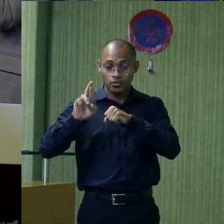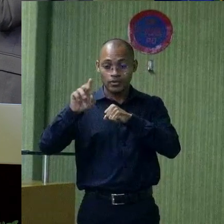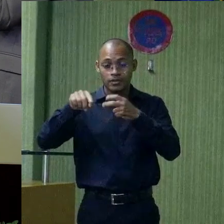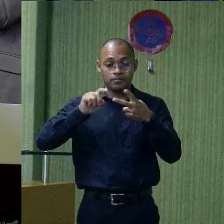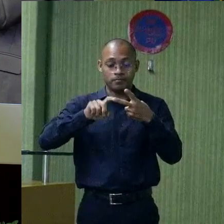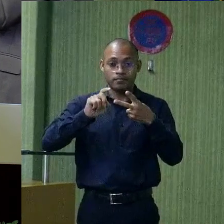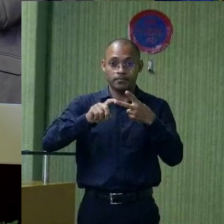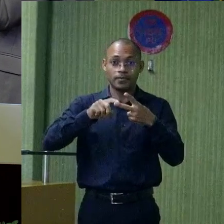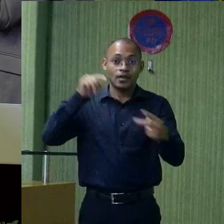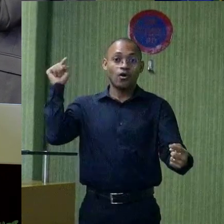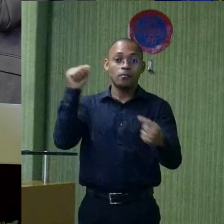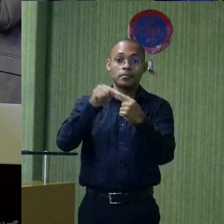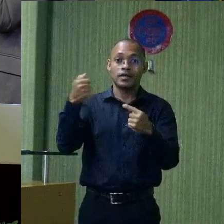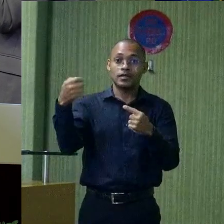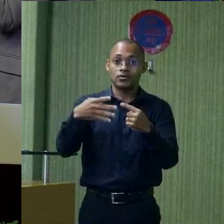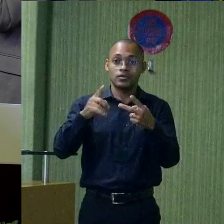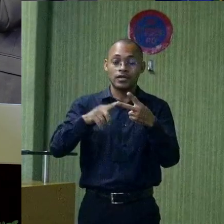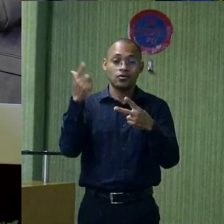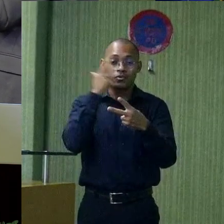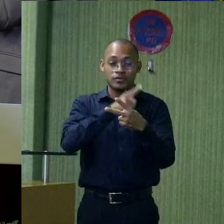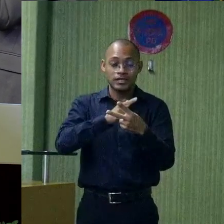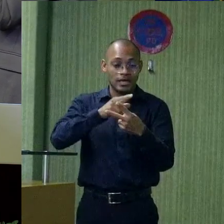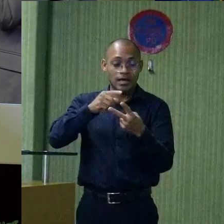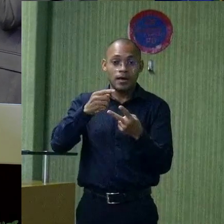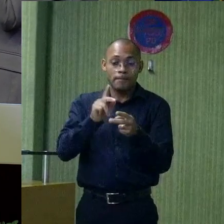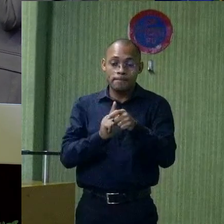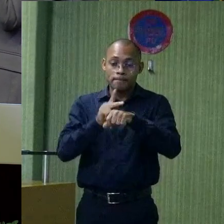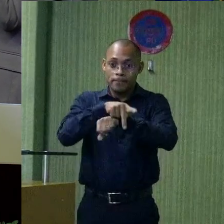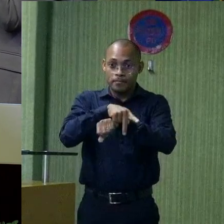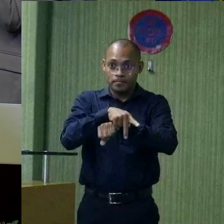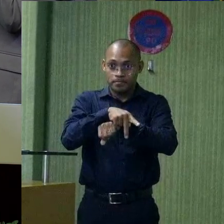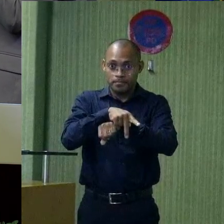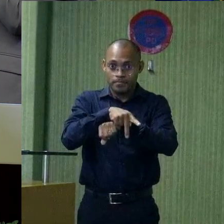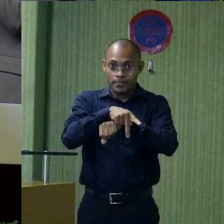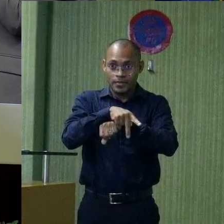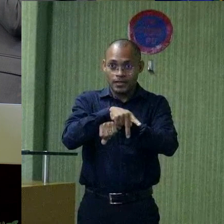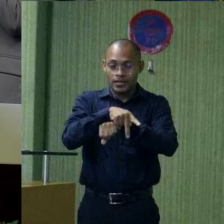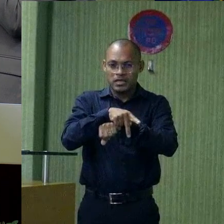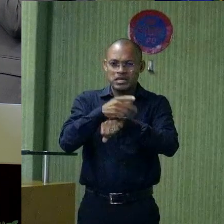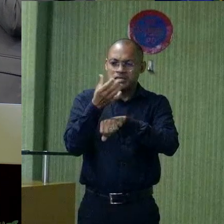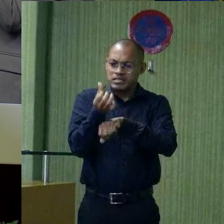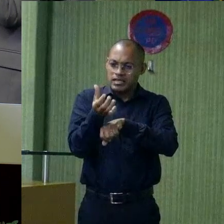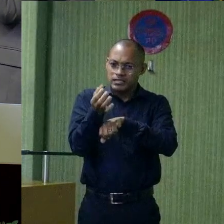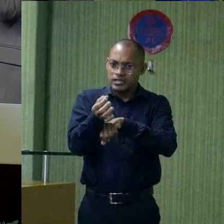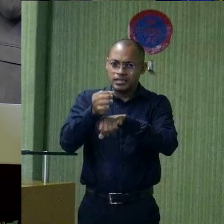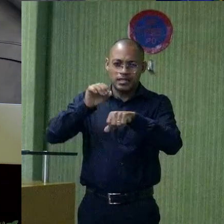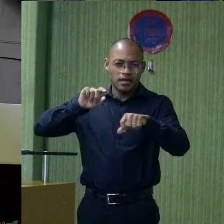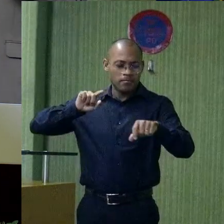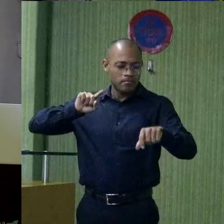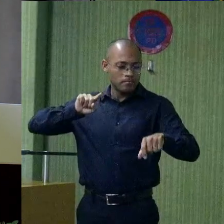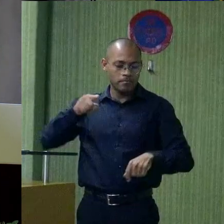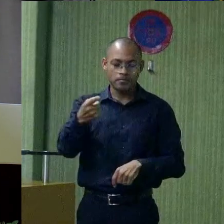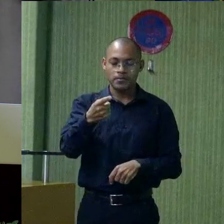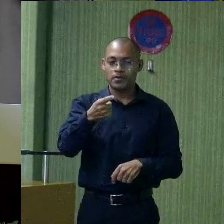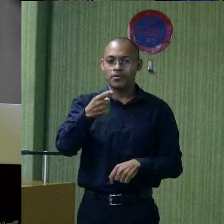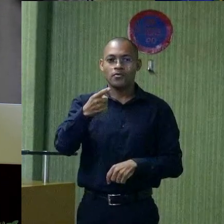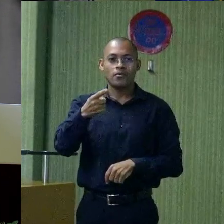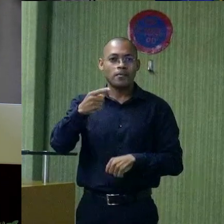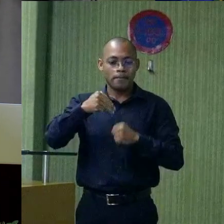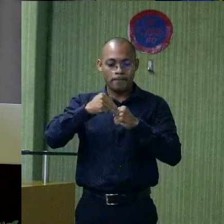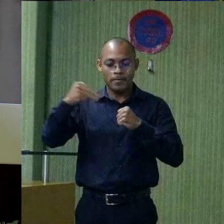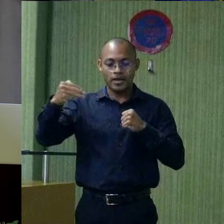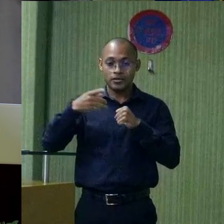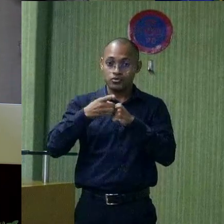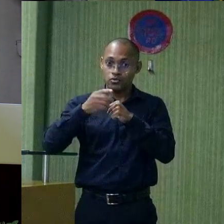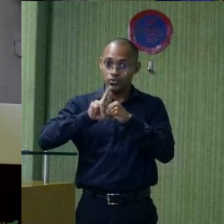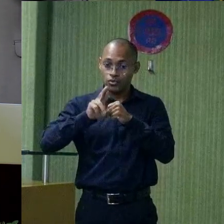levar o número de matrícula na pós-graduação para titular 60.000 Mestres e 25.000 doutores por ano